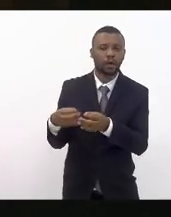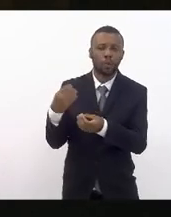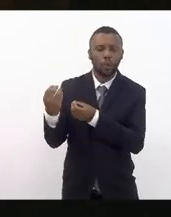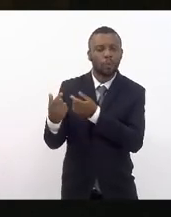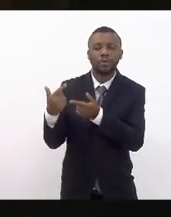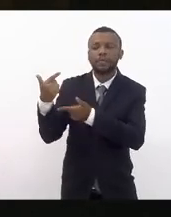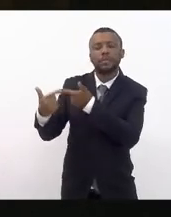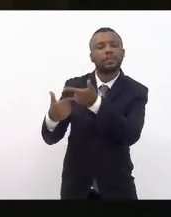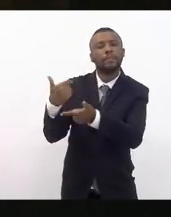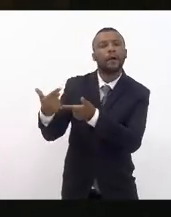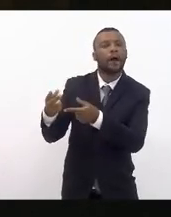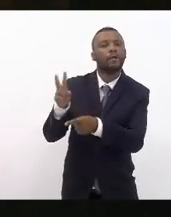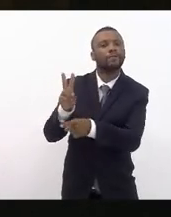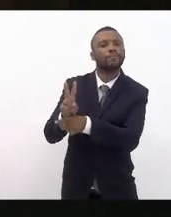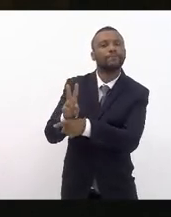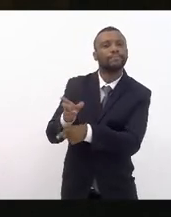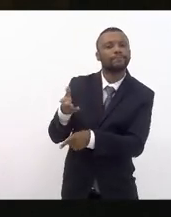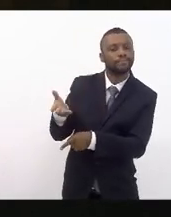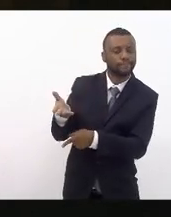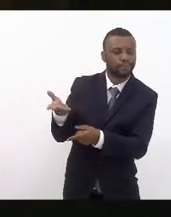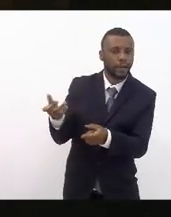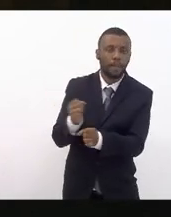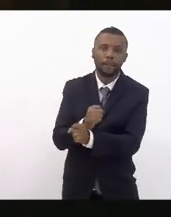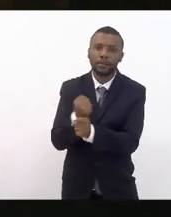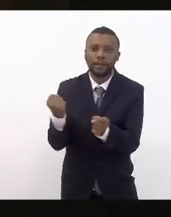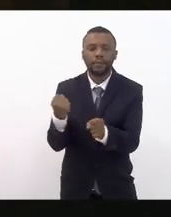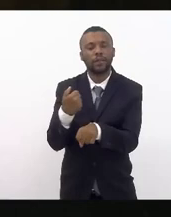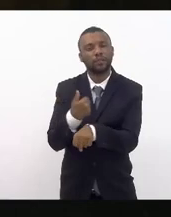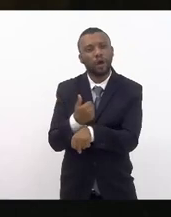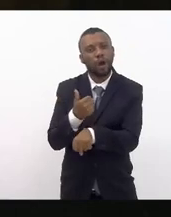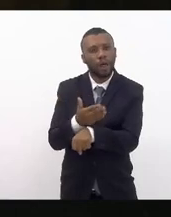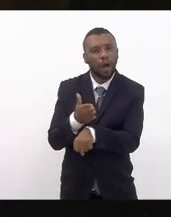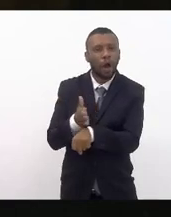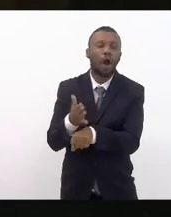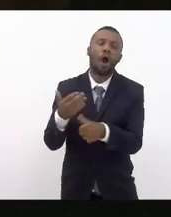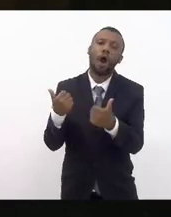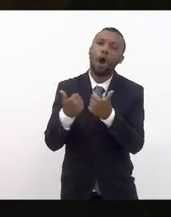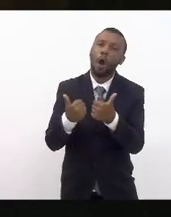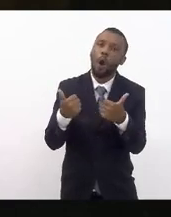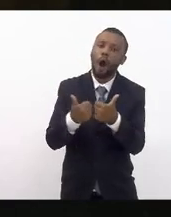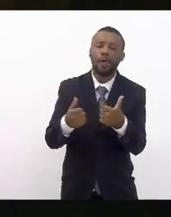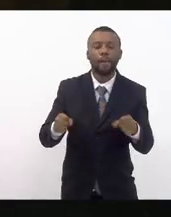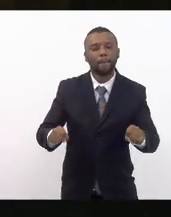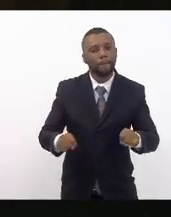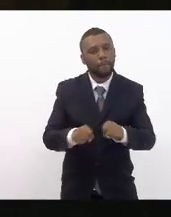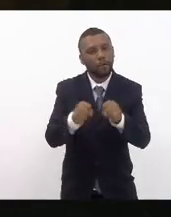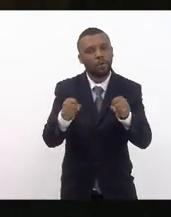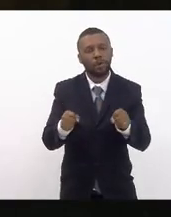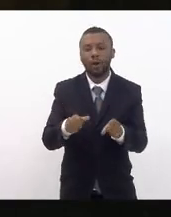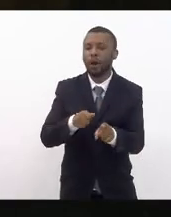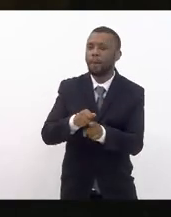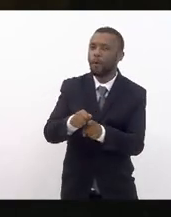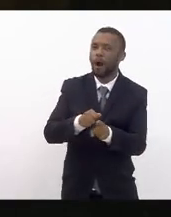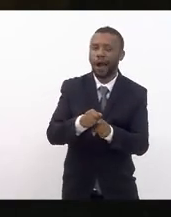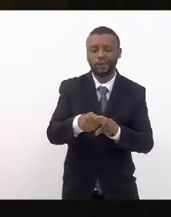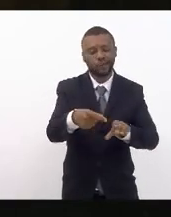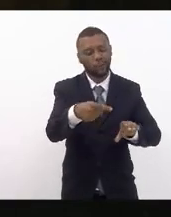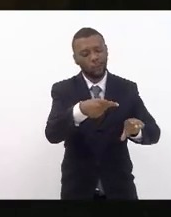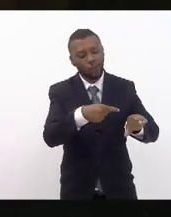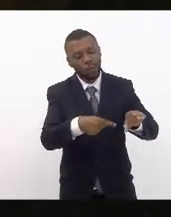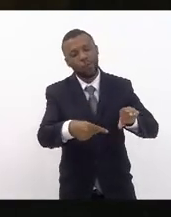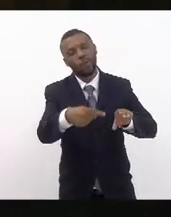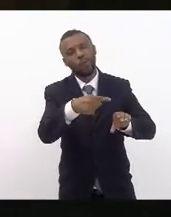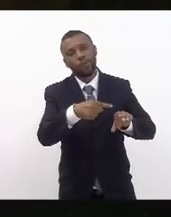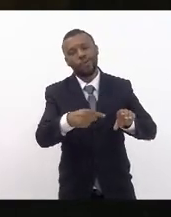é? É impossível ter toda hora ônibus quebrado, pneu furado, má